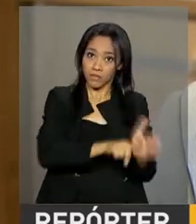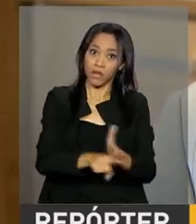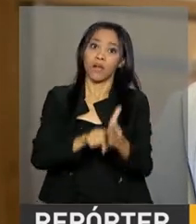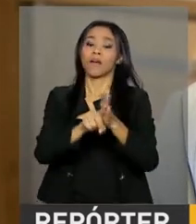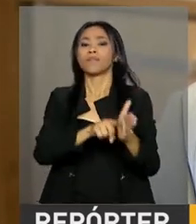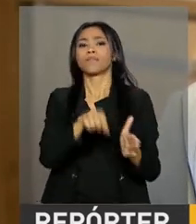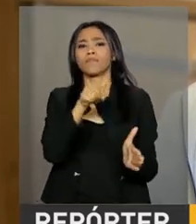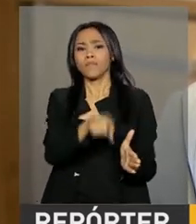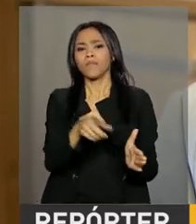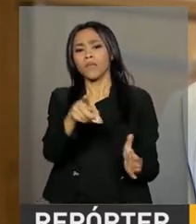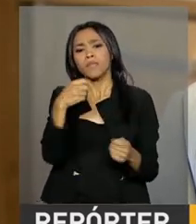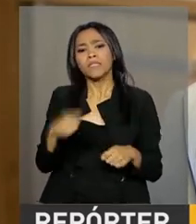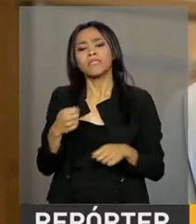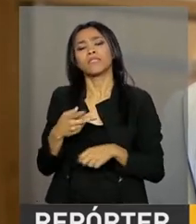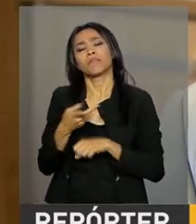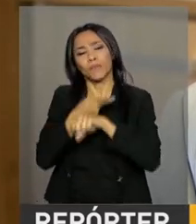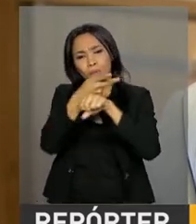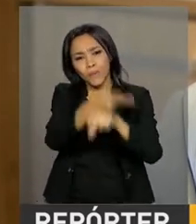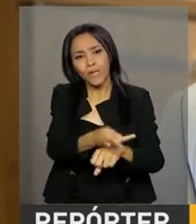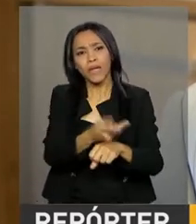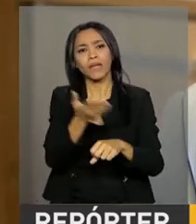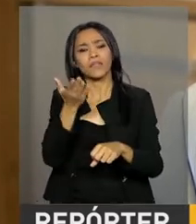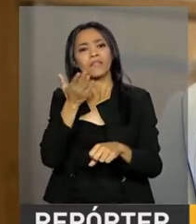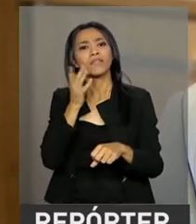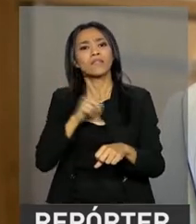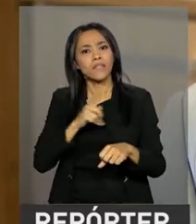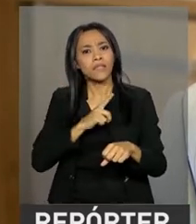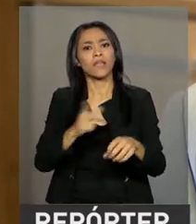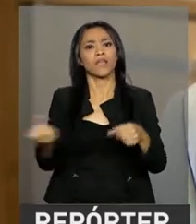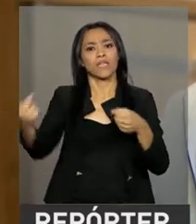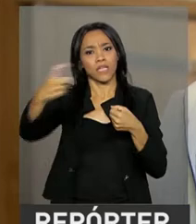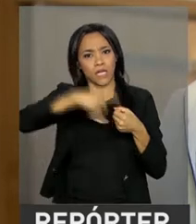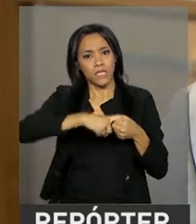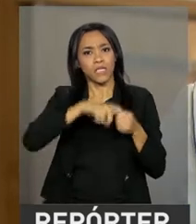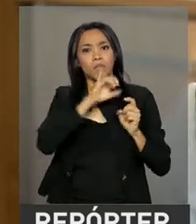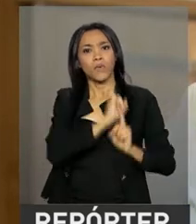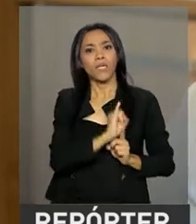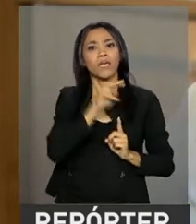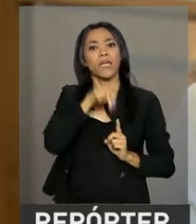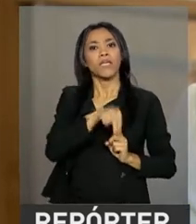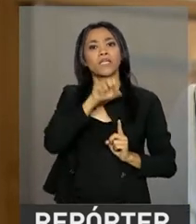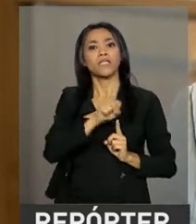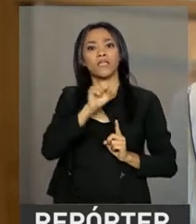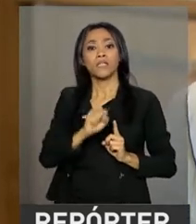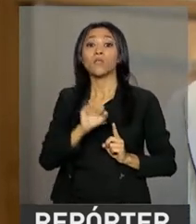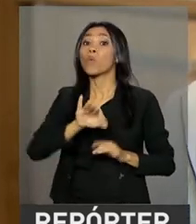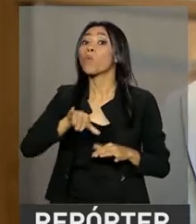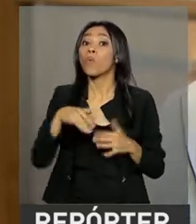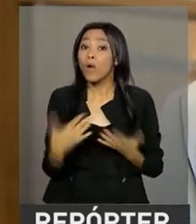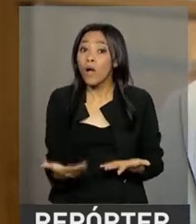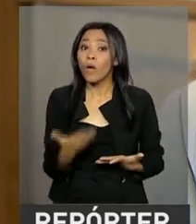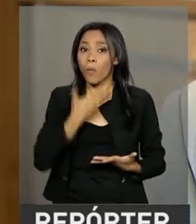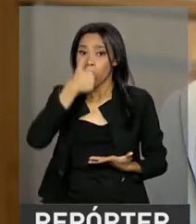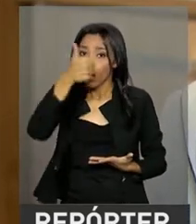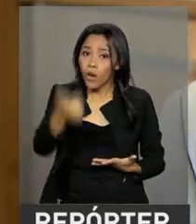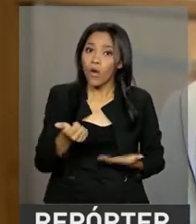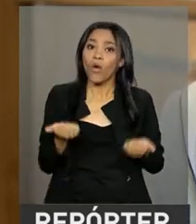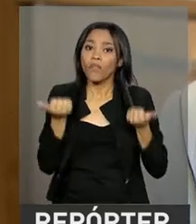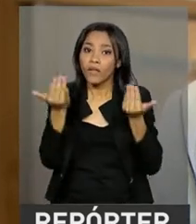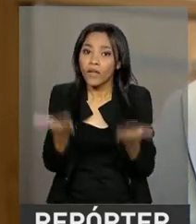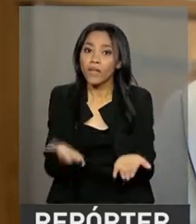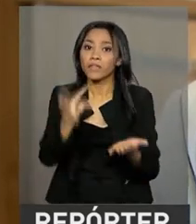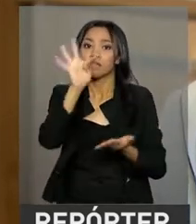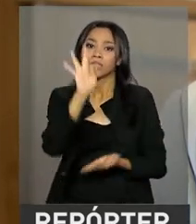que oferecem esse serviço e que são credenciadas pelo INSS, qual a que oferece a melhor